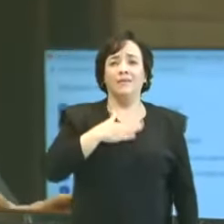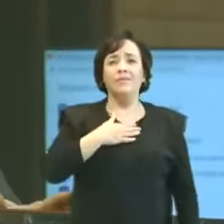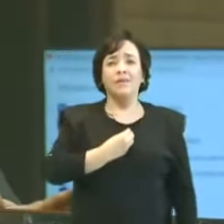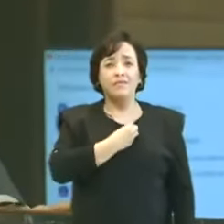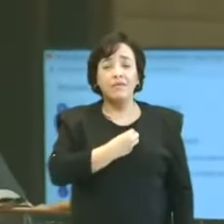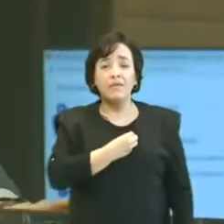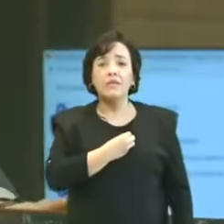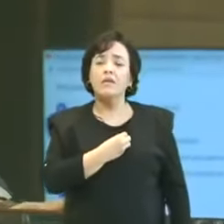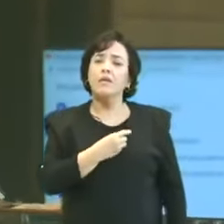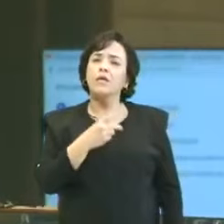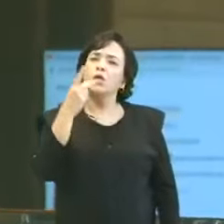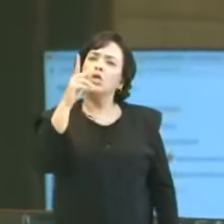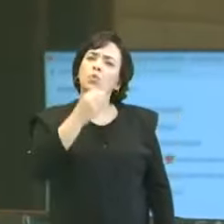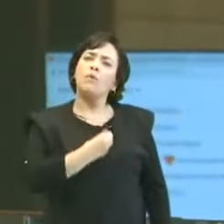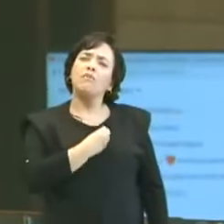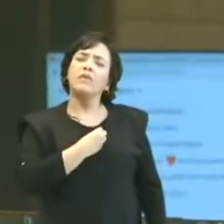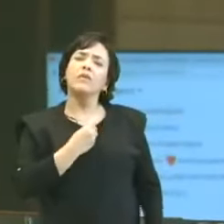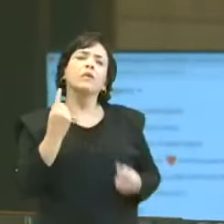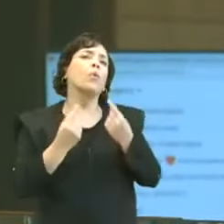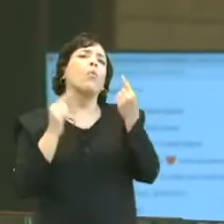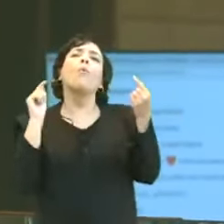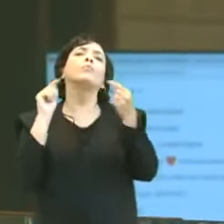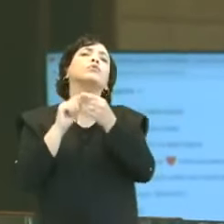Você vive para quê, meu irmão?